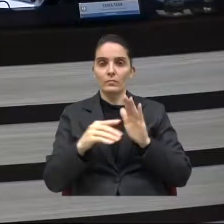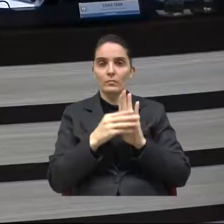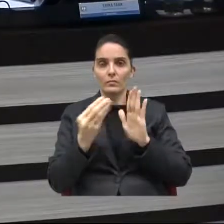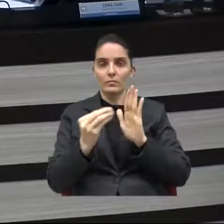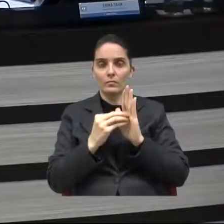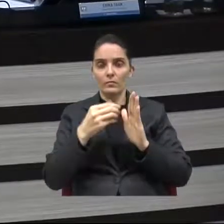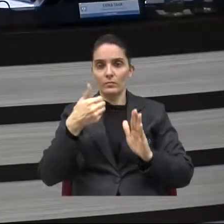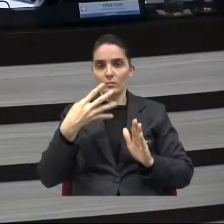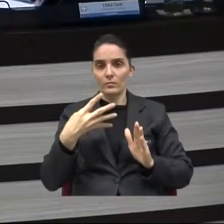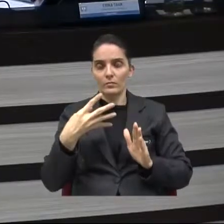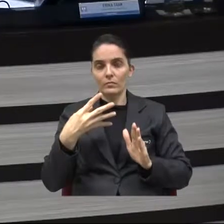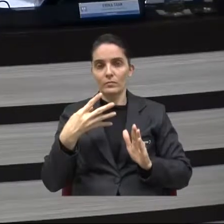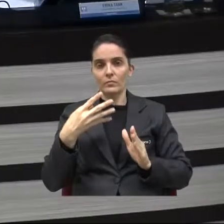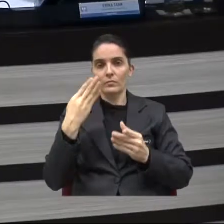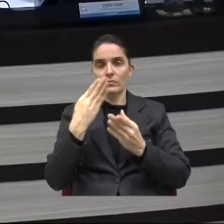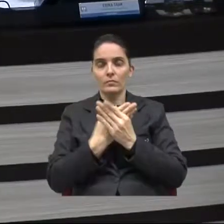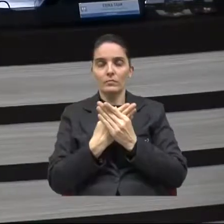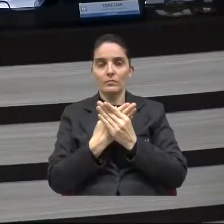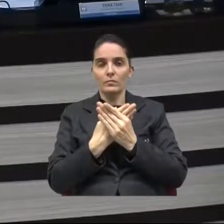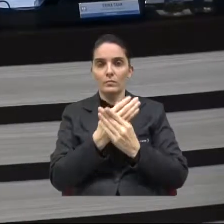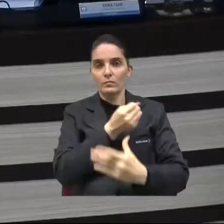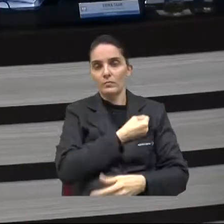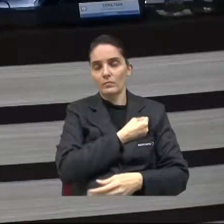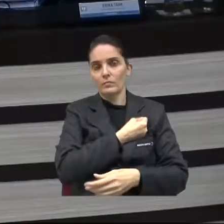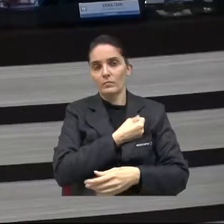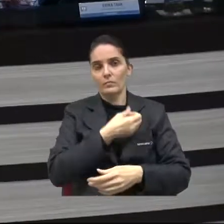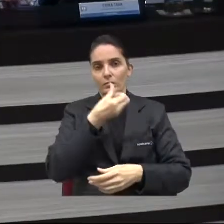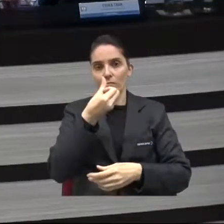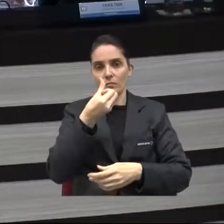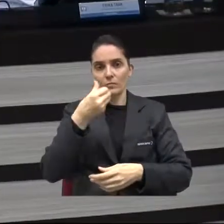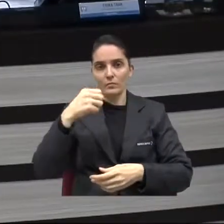número 14, protocolada sobre o número